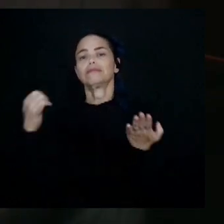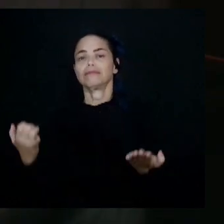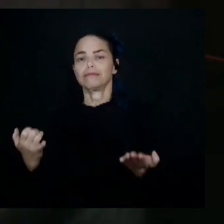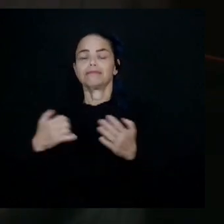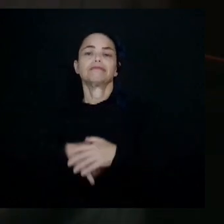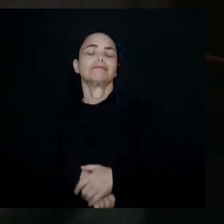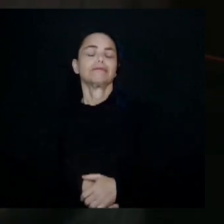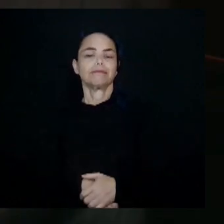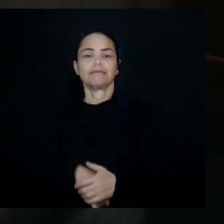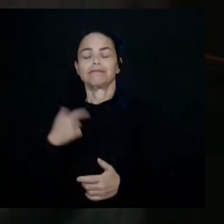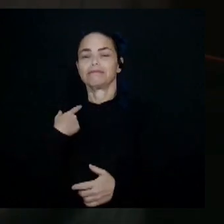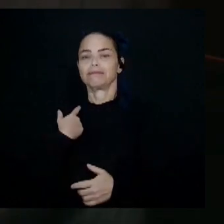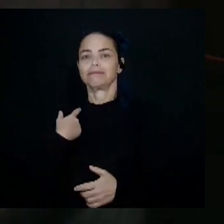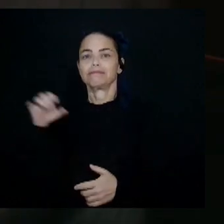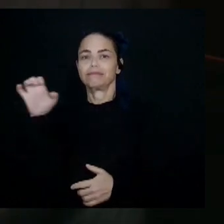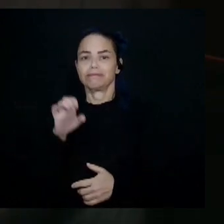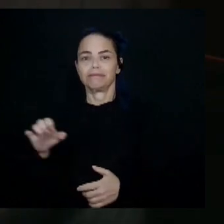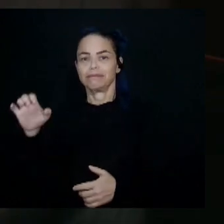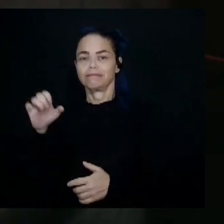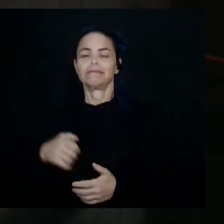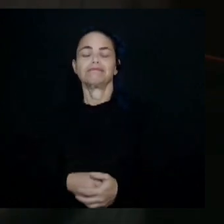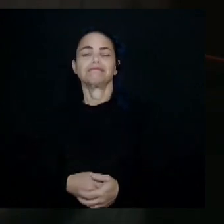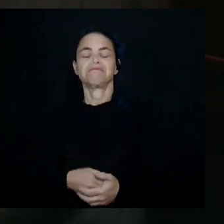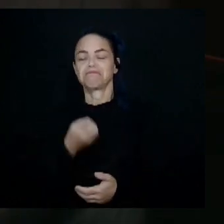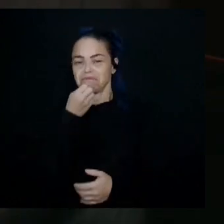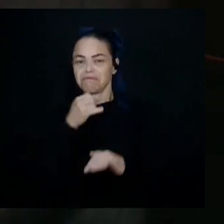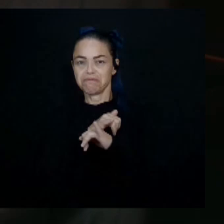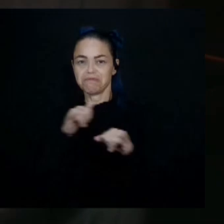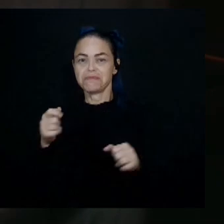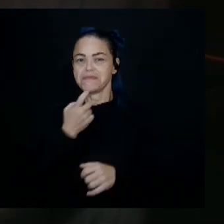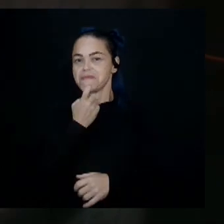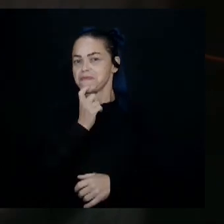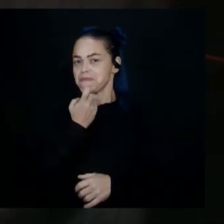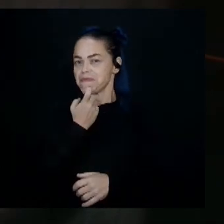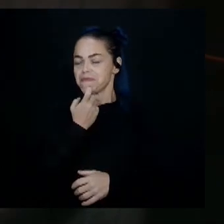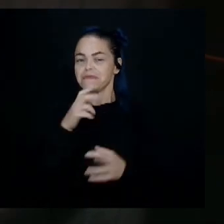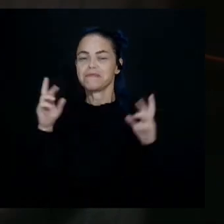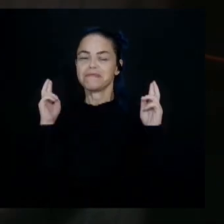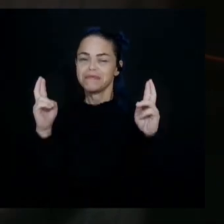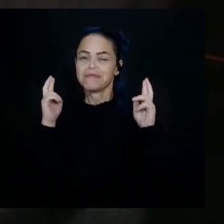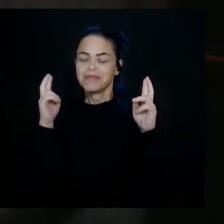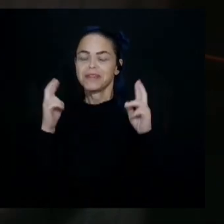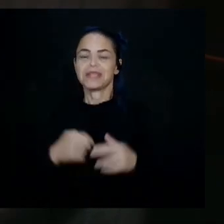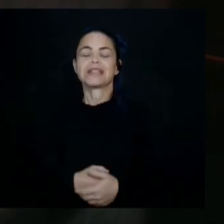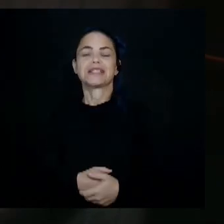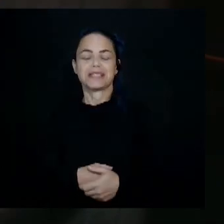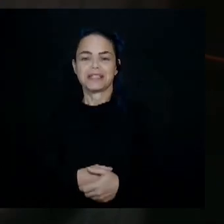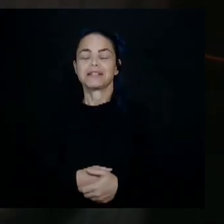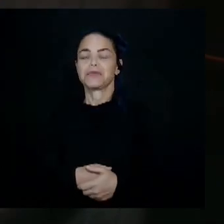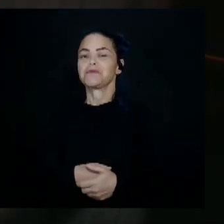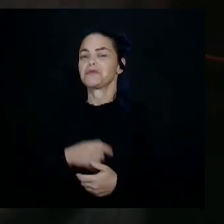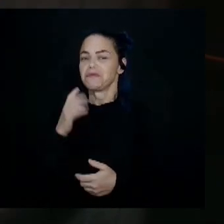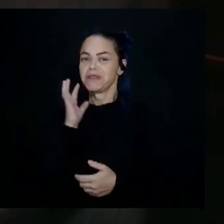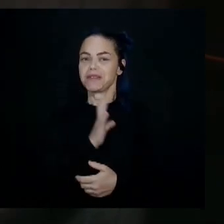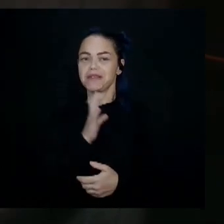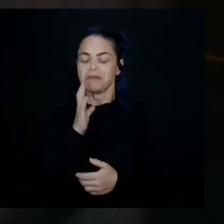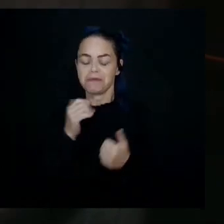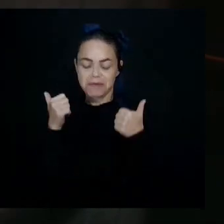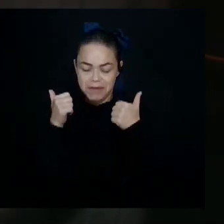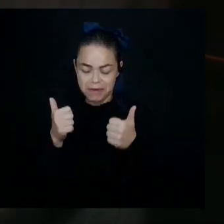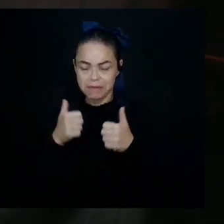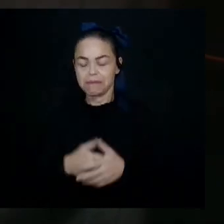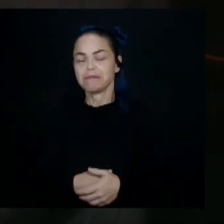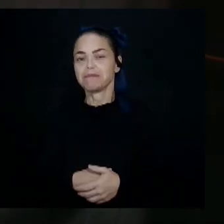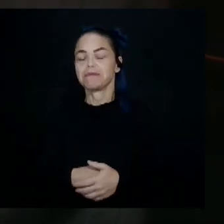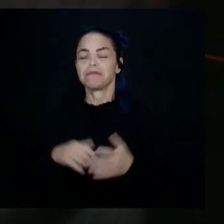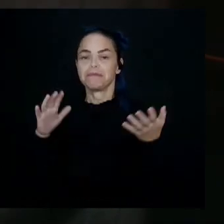do Estado. Uma boa notícia para Campinas, a gente torce, espera que dê super certo, tá bom? Previsão do tempo